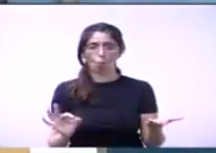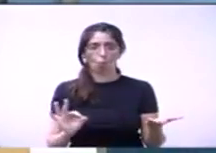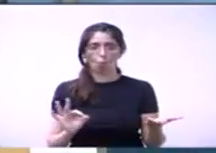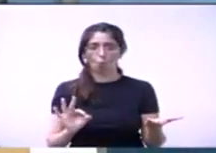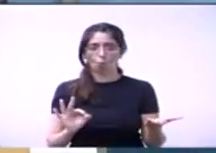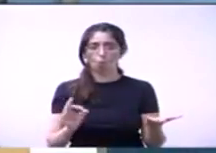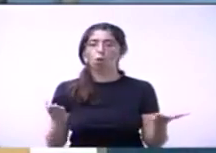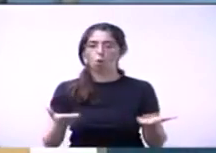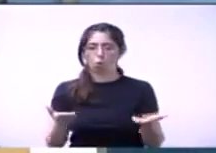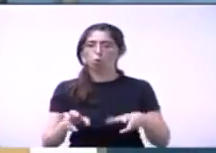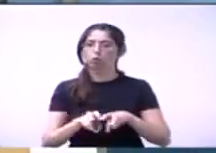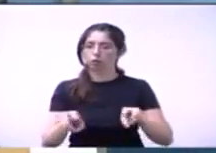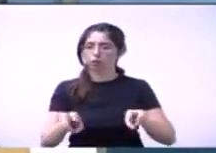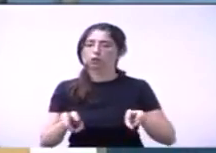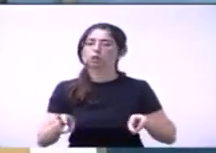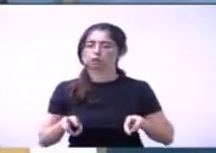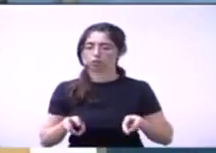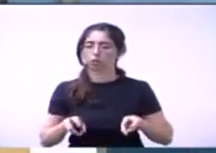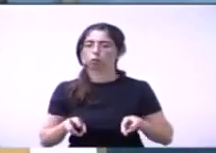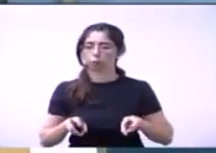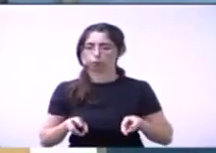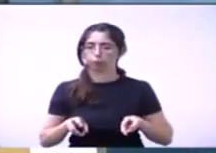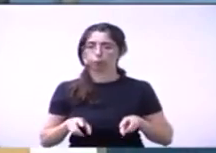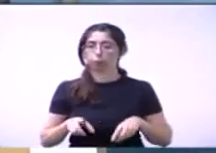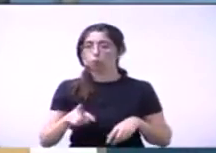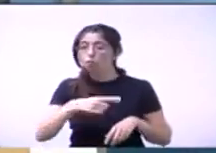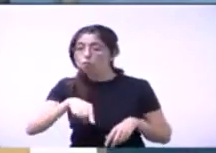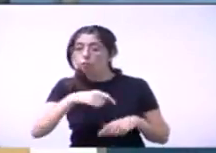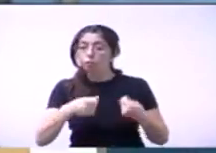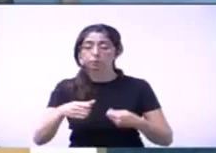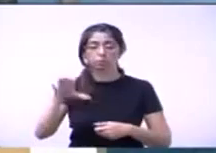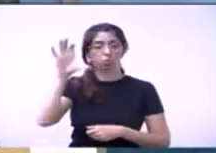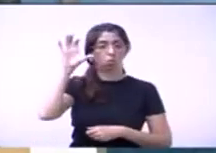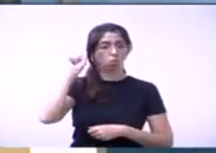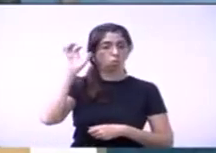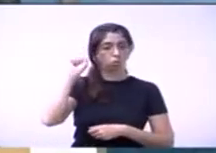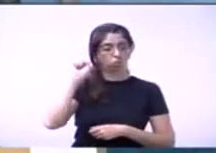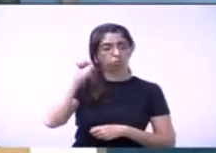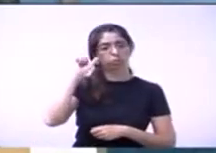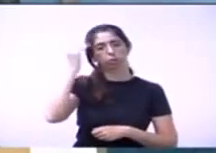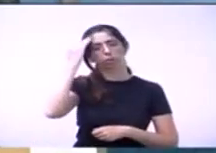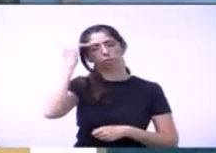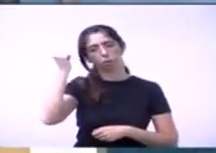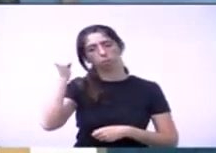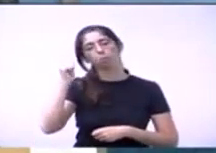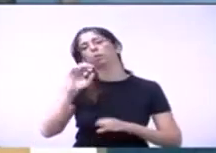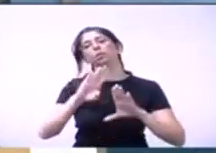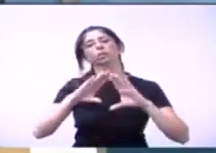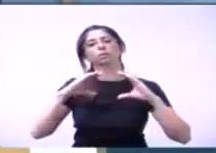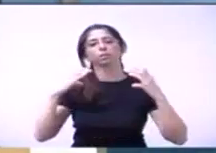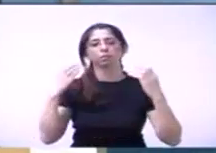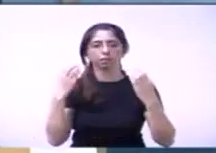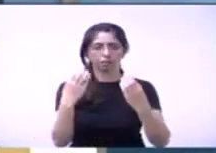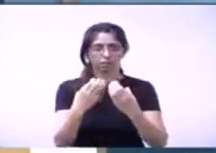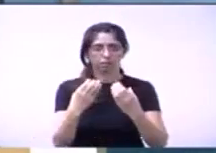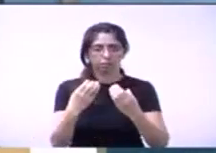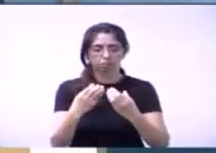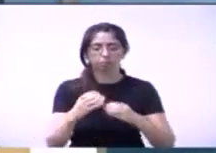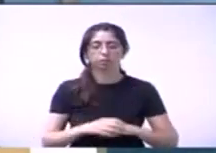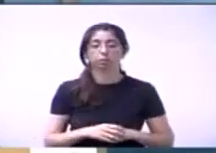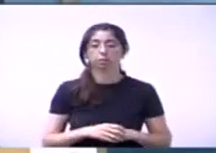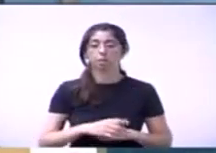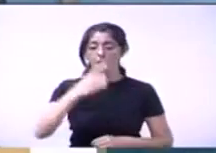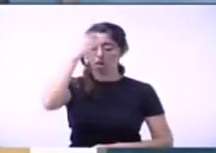para estar ouvindo e sabendo que esta casa, inclusive eu, que fui a vereadora que